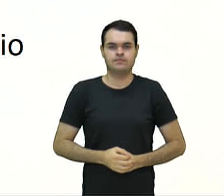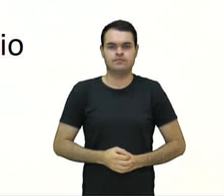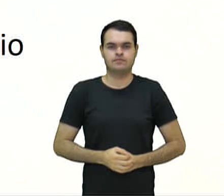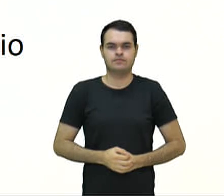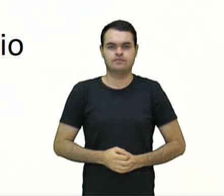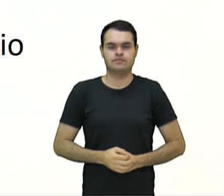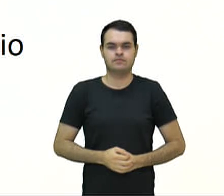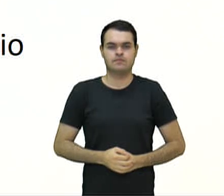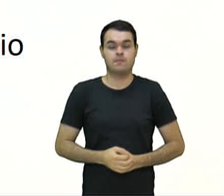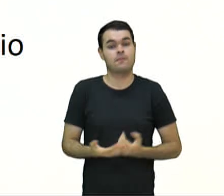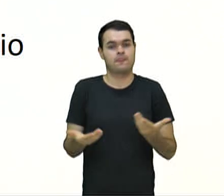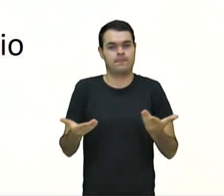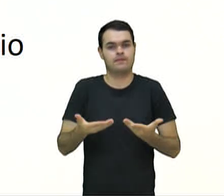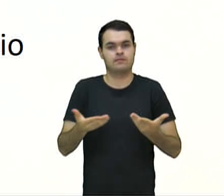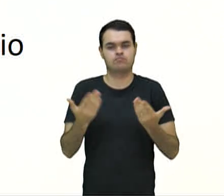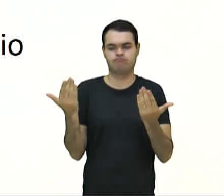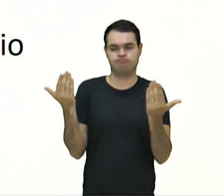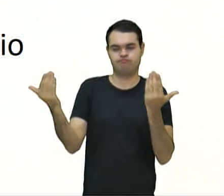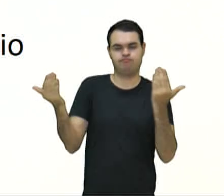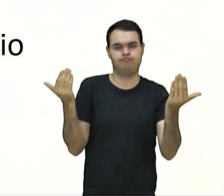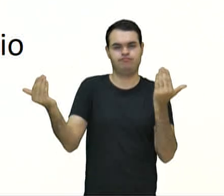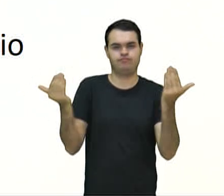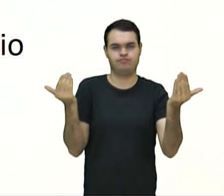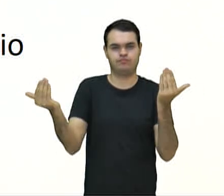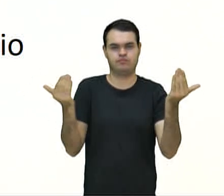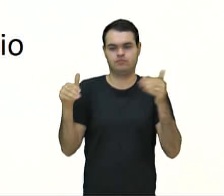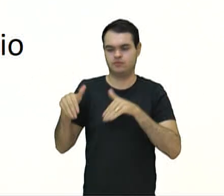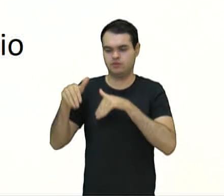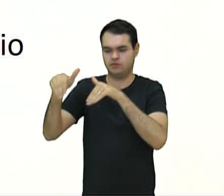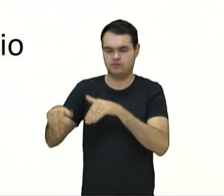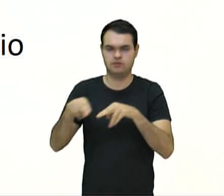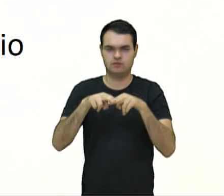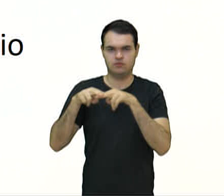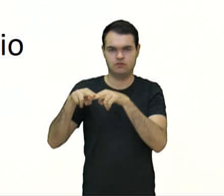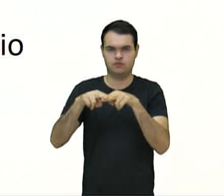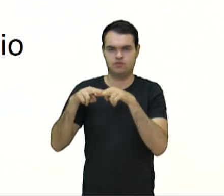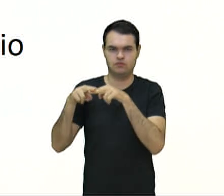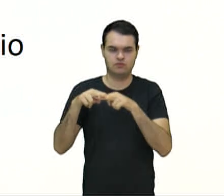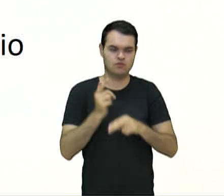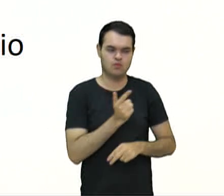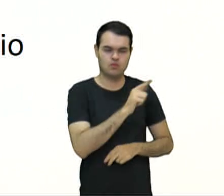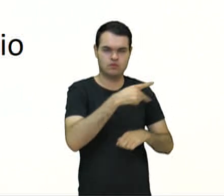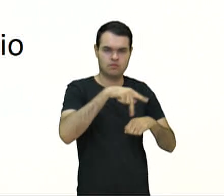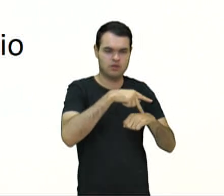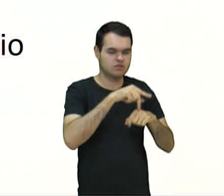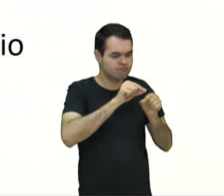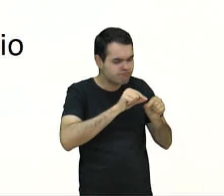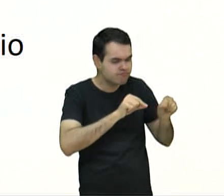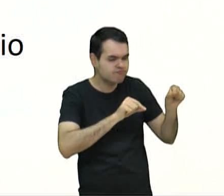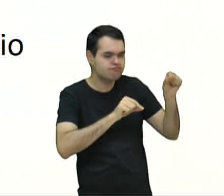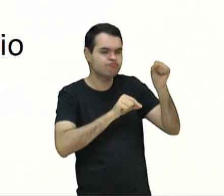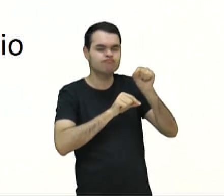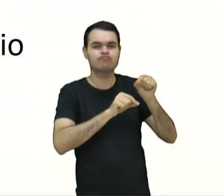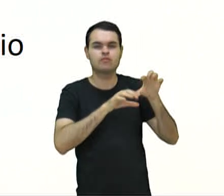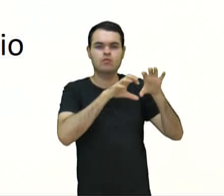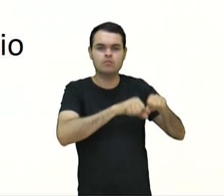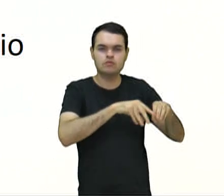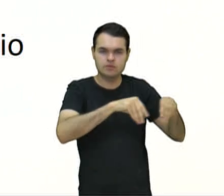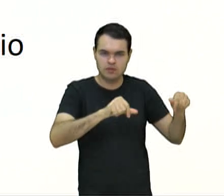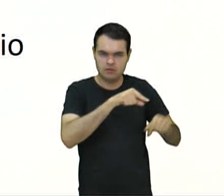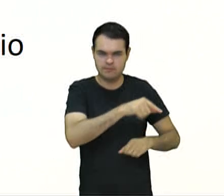Então vamos fazer essa comparação agora de Austrália e Nova Zelândia com esses outros países no que diz respeito à ocupação e uso do